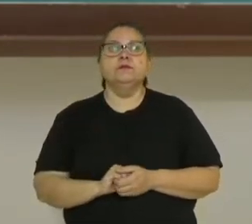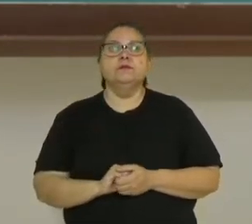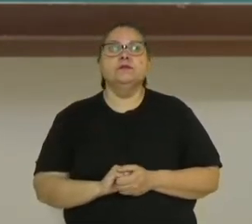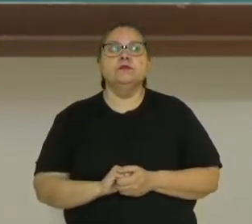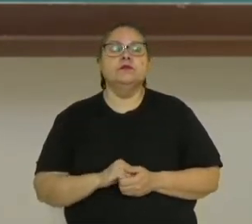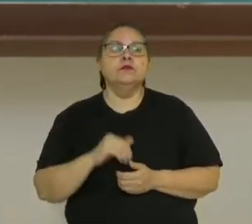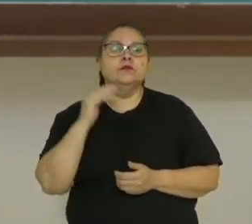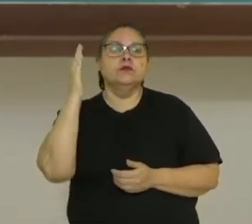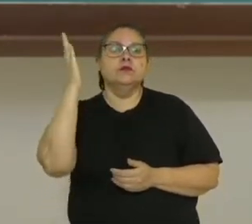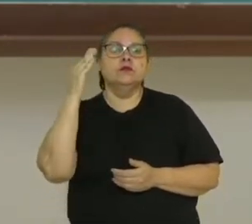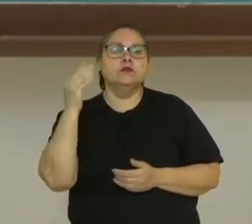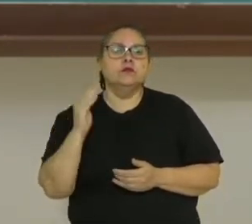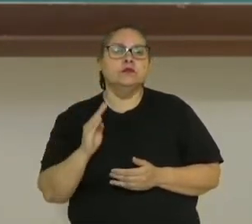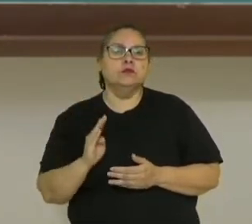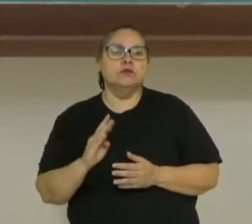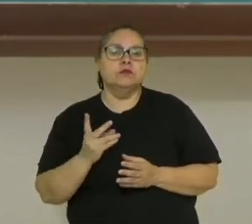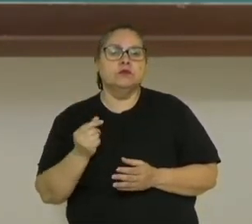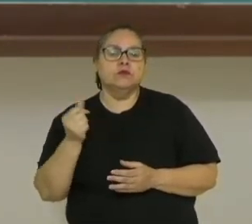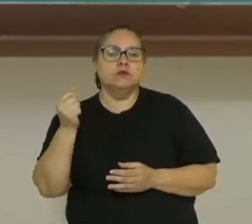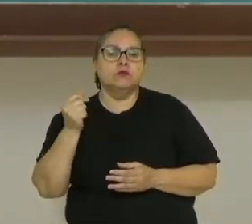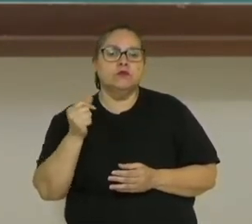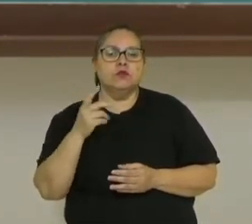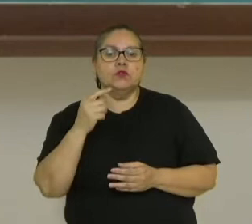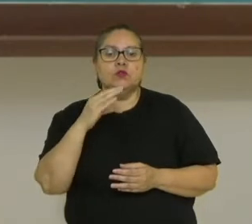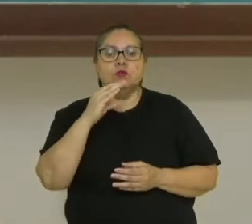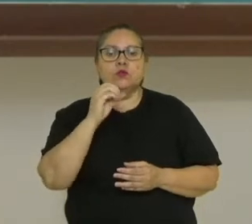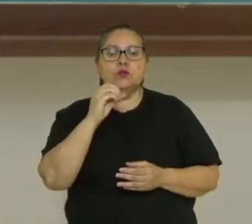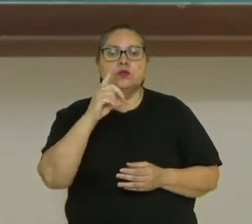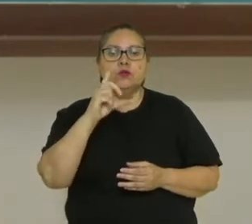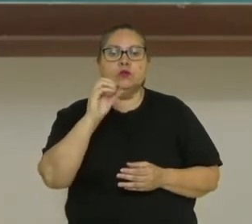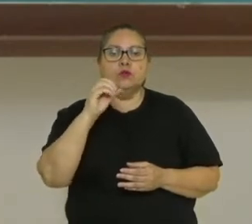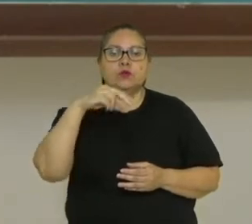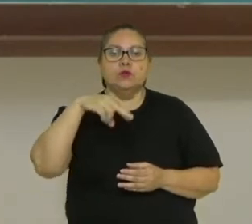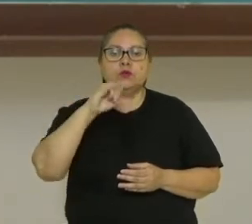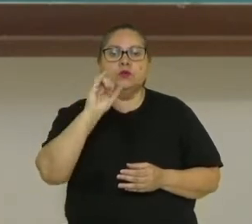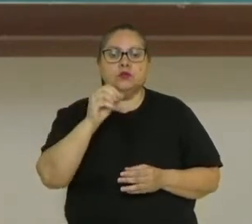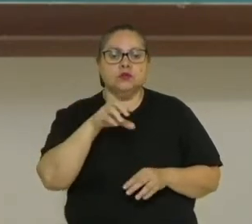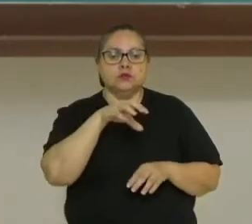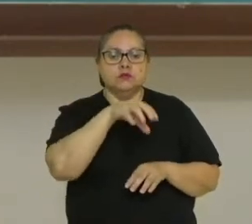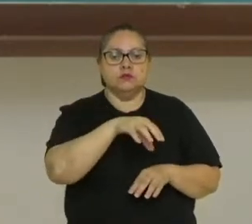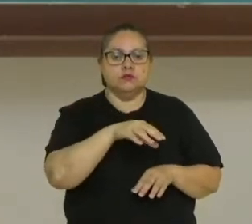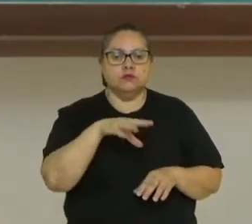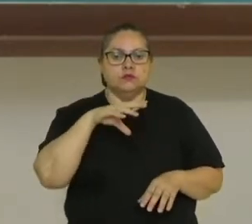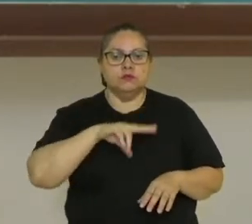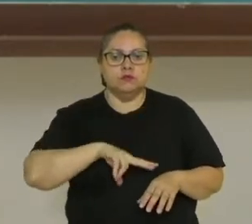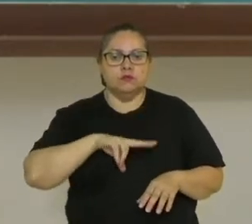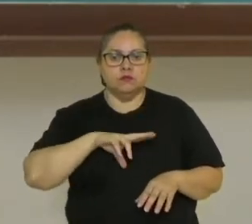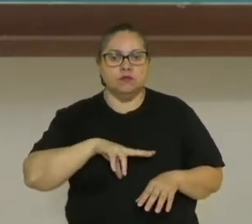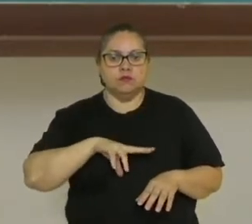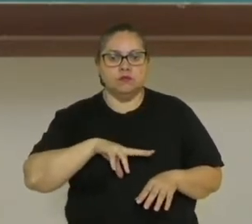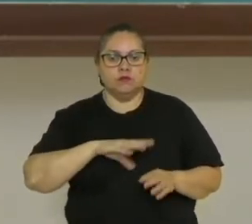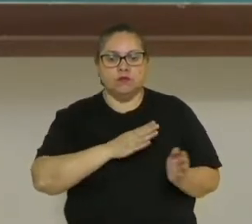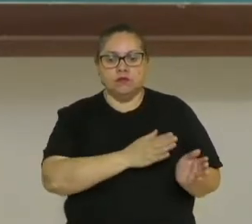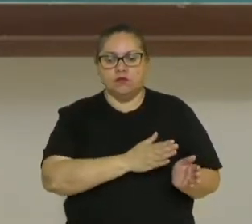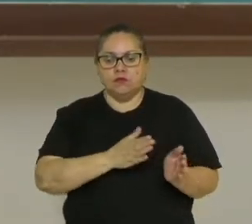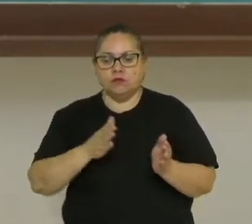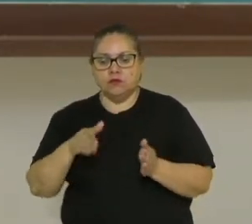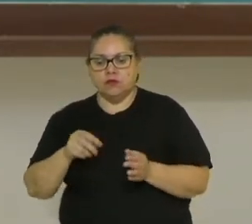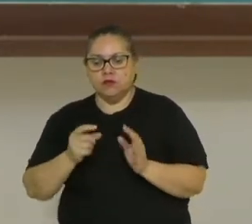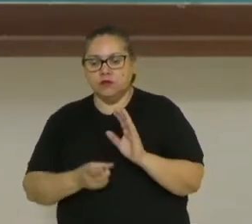O Brasil, por muito tempo, foi uma colônia de Portugal. A primeira fase do capitalismo